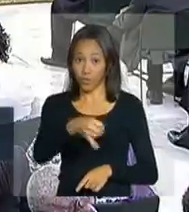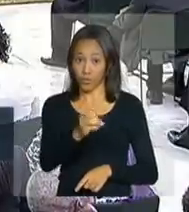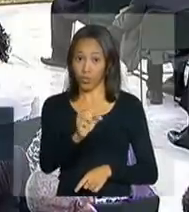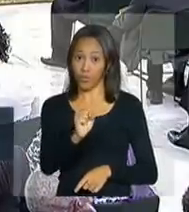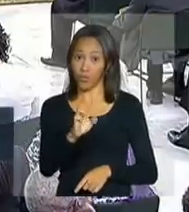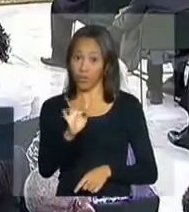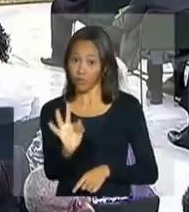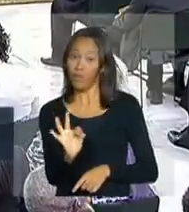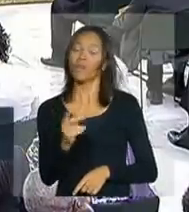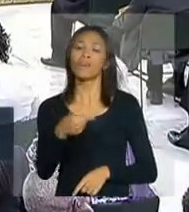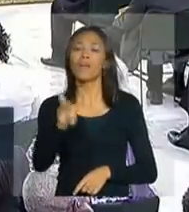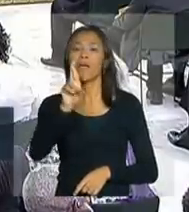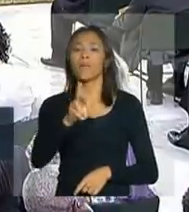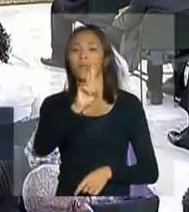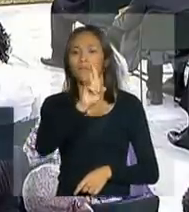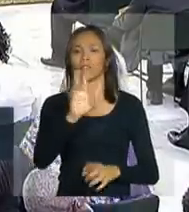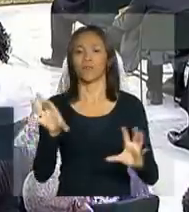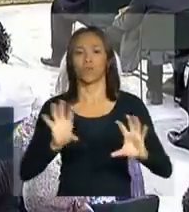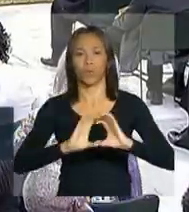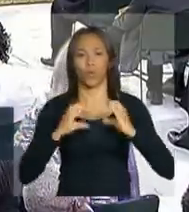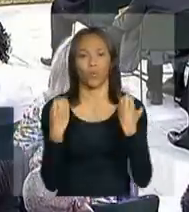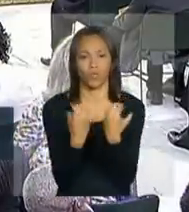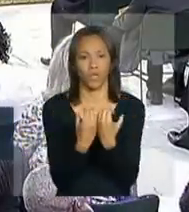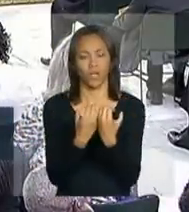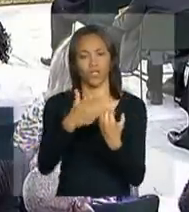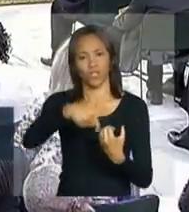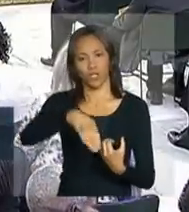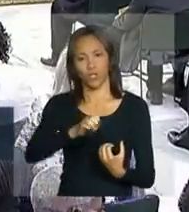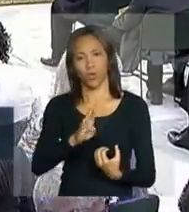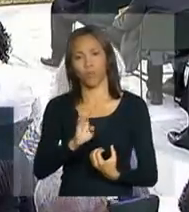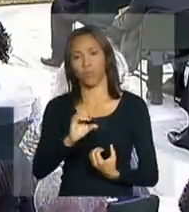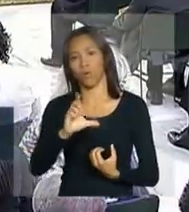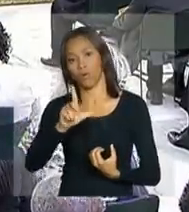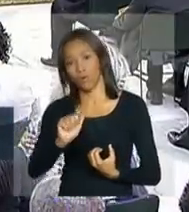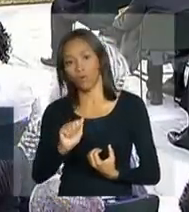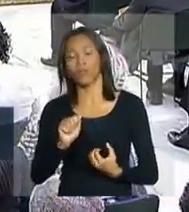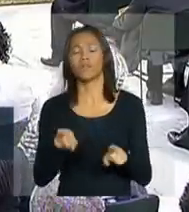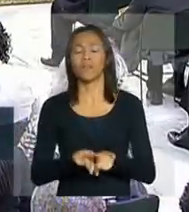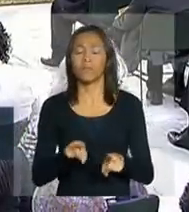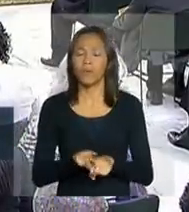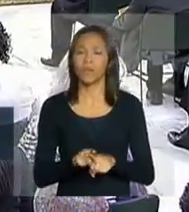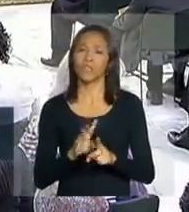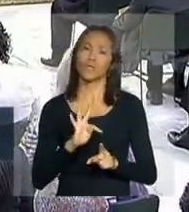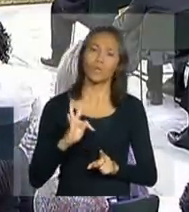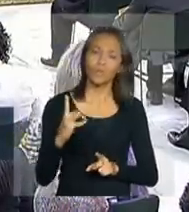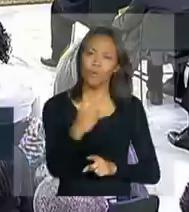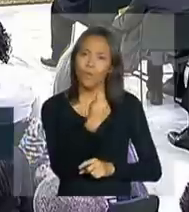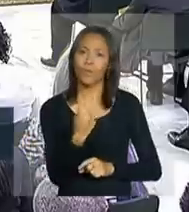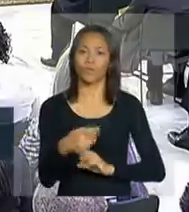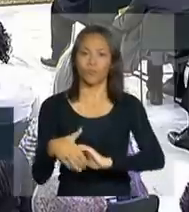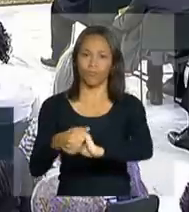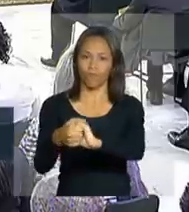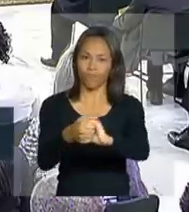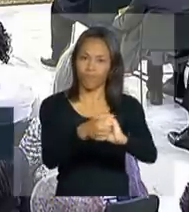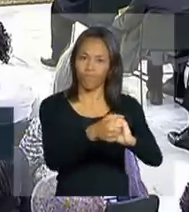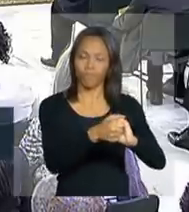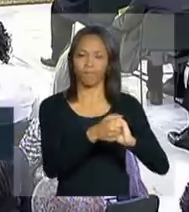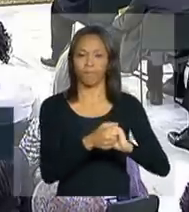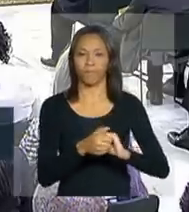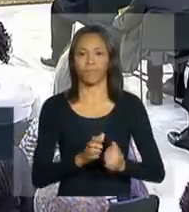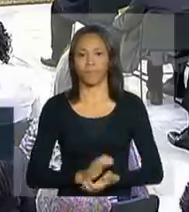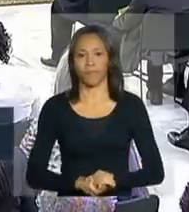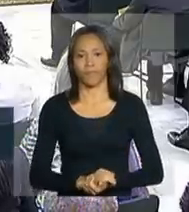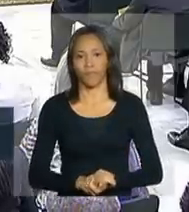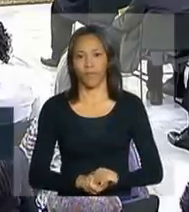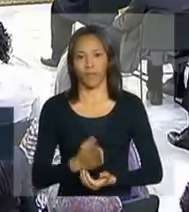representam Aqui as nossas Comunidades Quilombolas ao saudá-los e ao Saúdo todos os